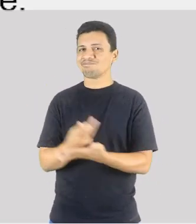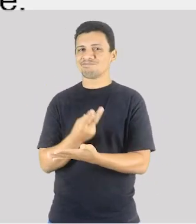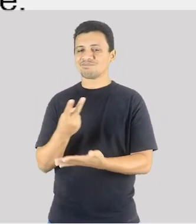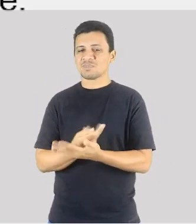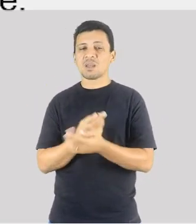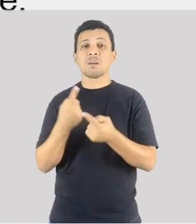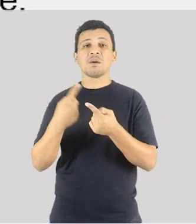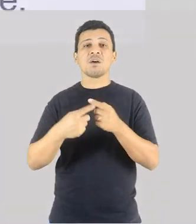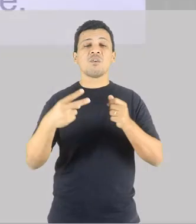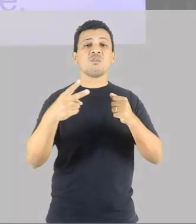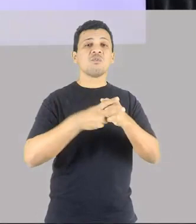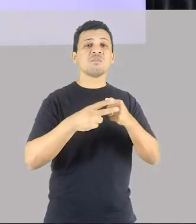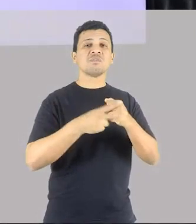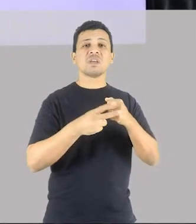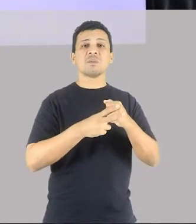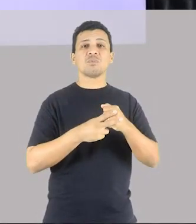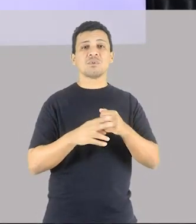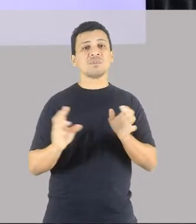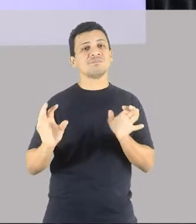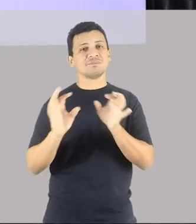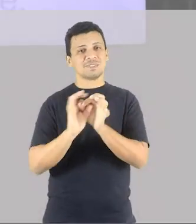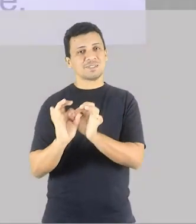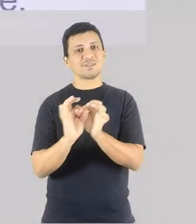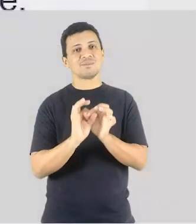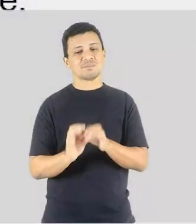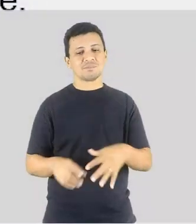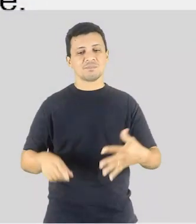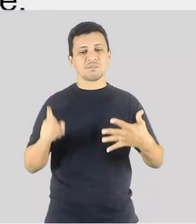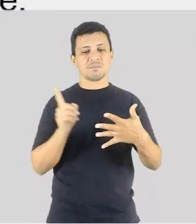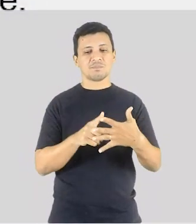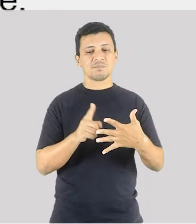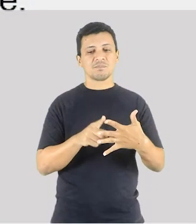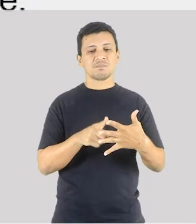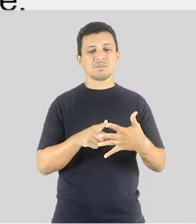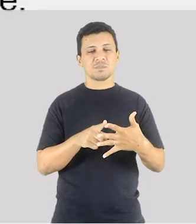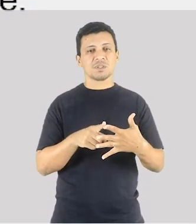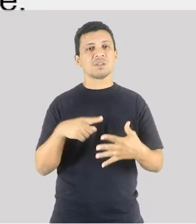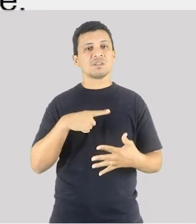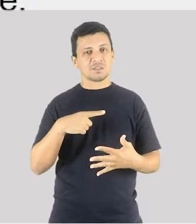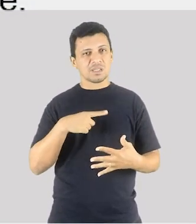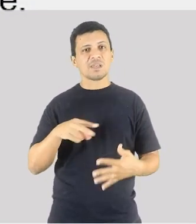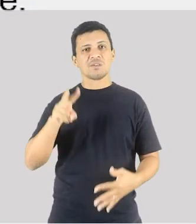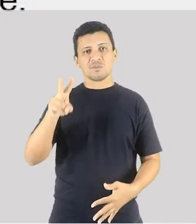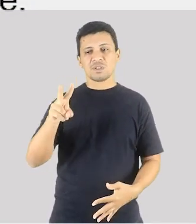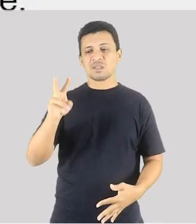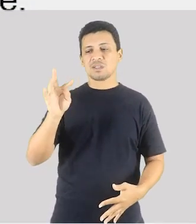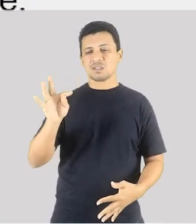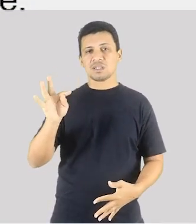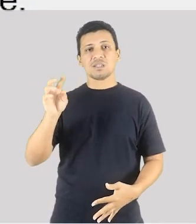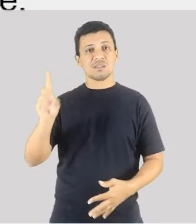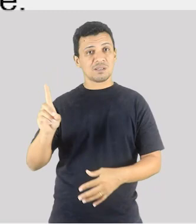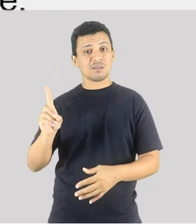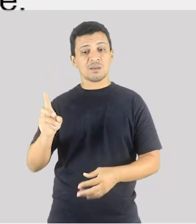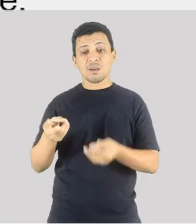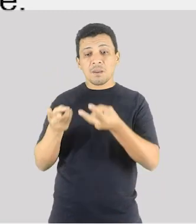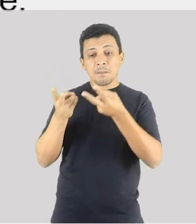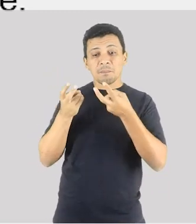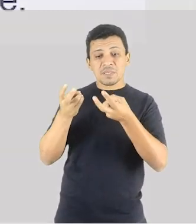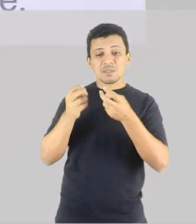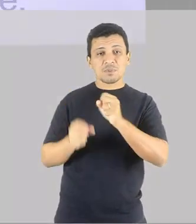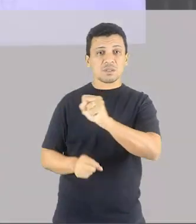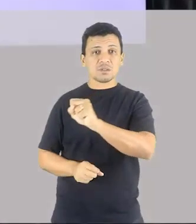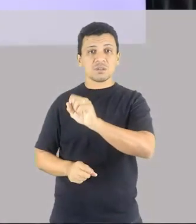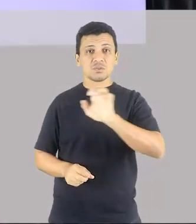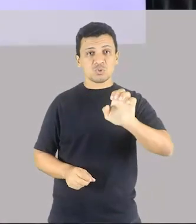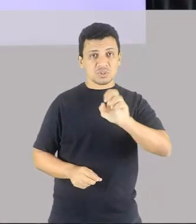verbo da letra A é um verbo de ligação. Na letra B, eu tenho um verbo transitivo direto, mas notem que esse se, ele